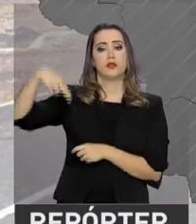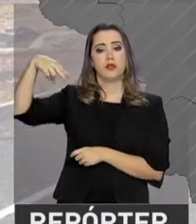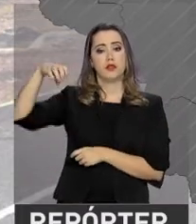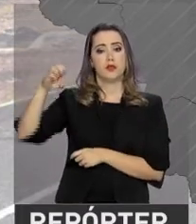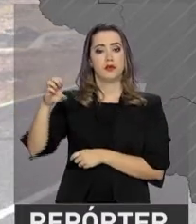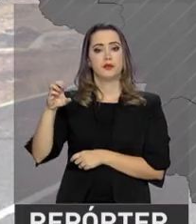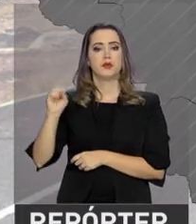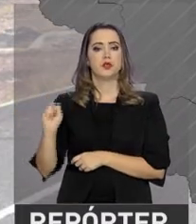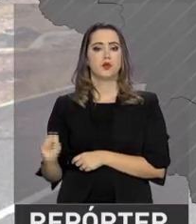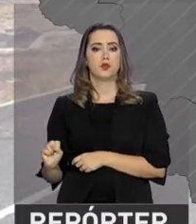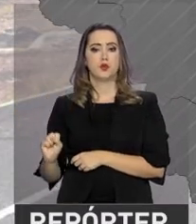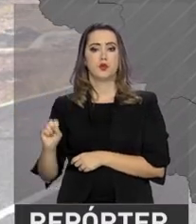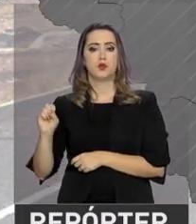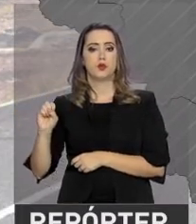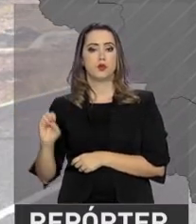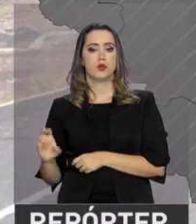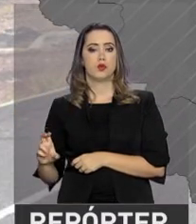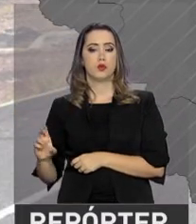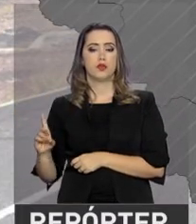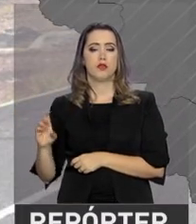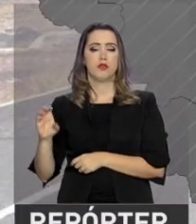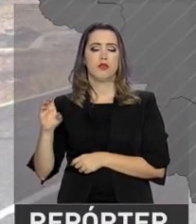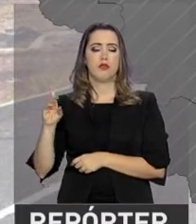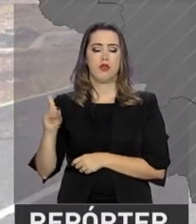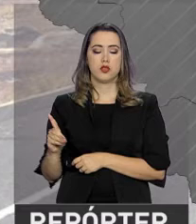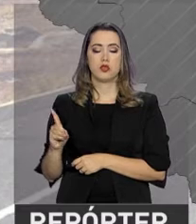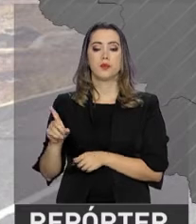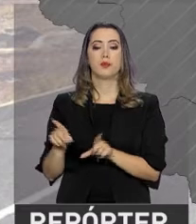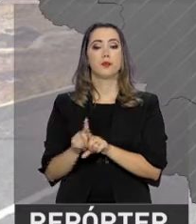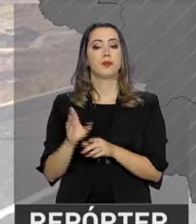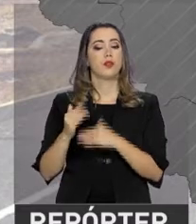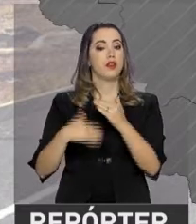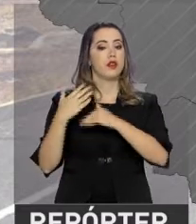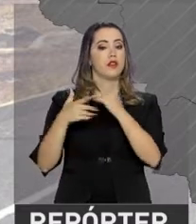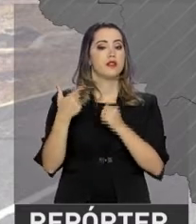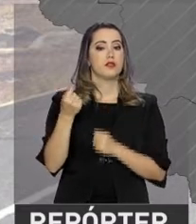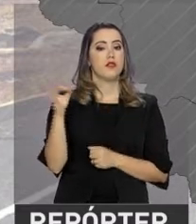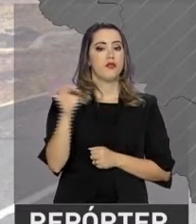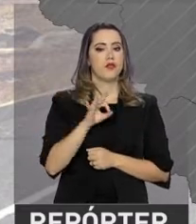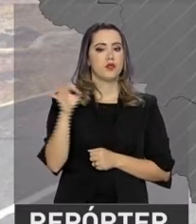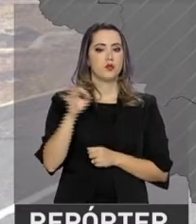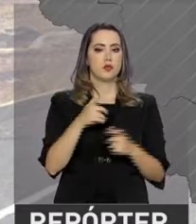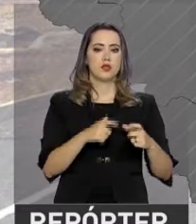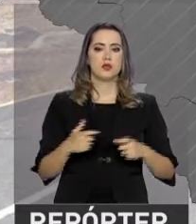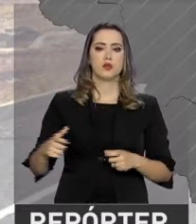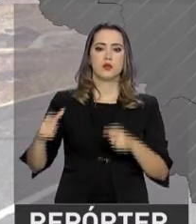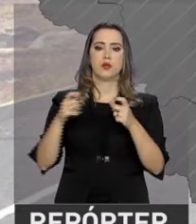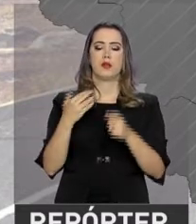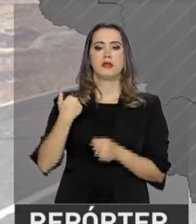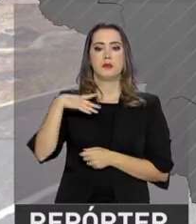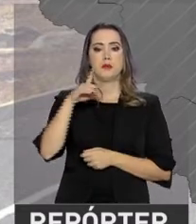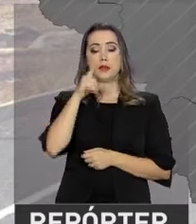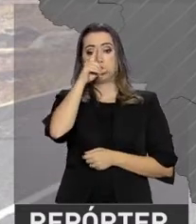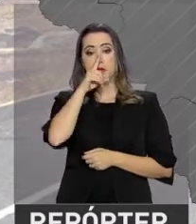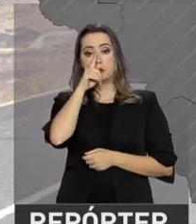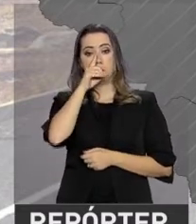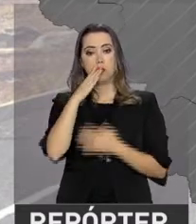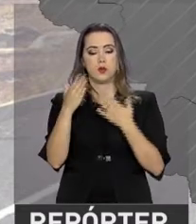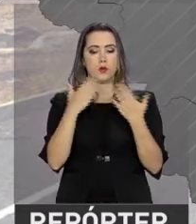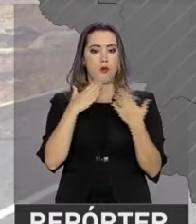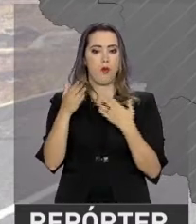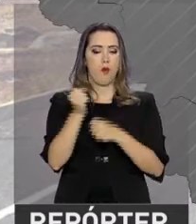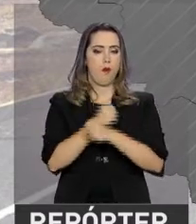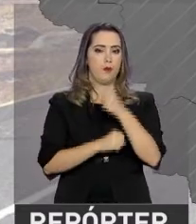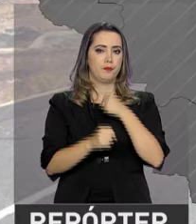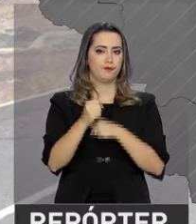Nordeste, Sul e Sudeste. Houve aumento de 20% no número de pontos vulneráveis em relação ao